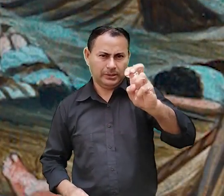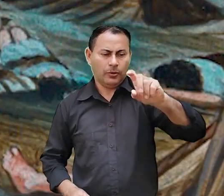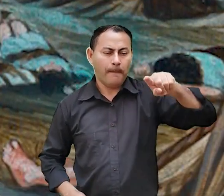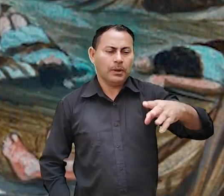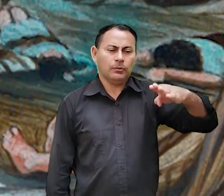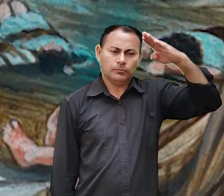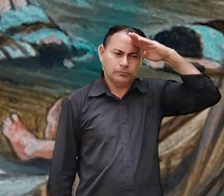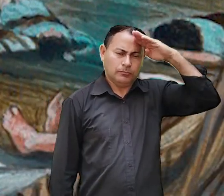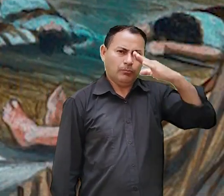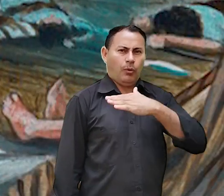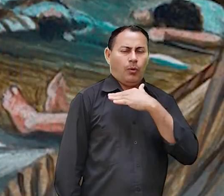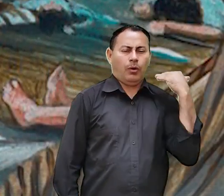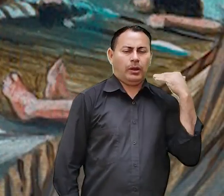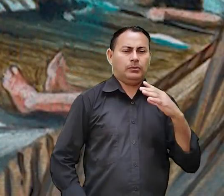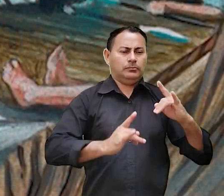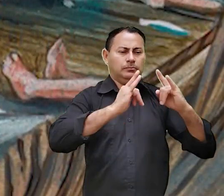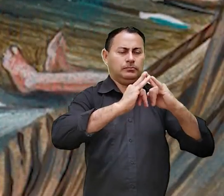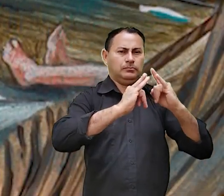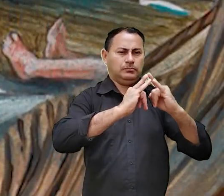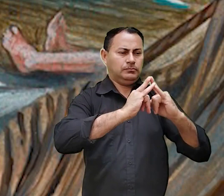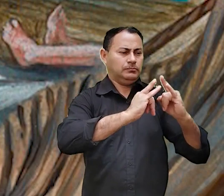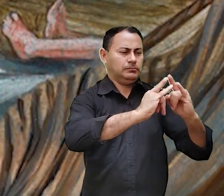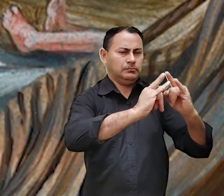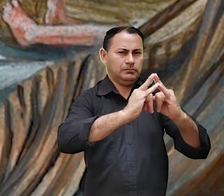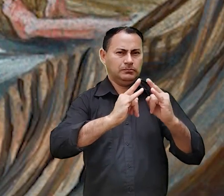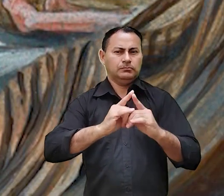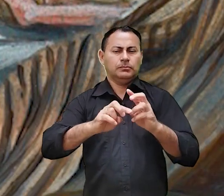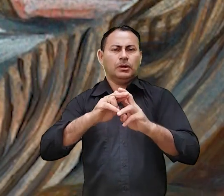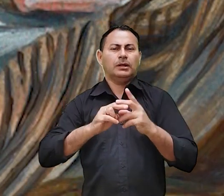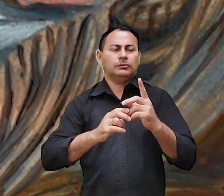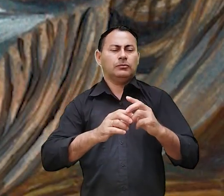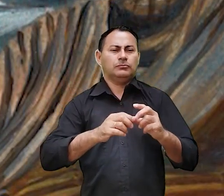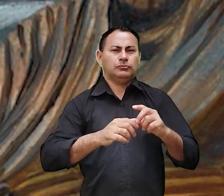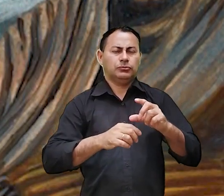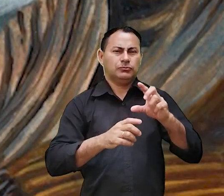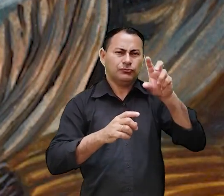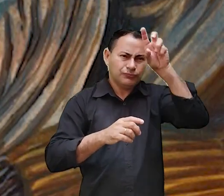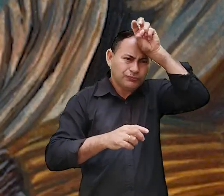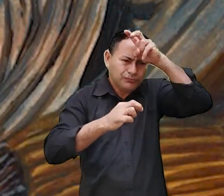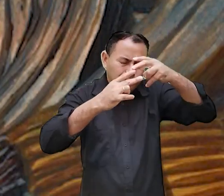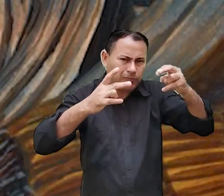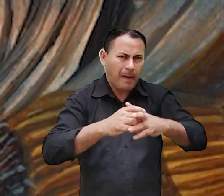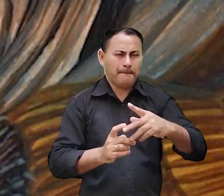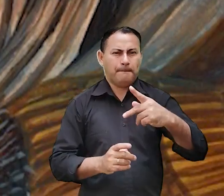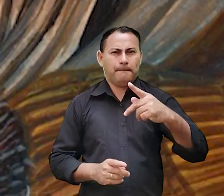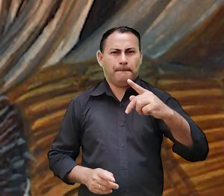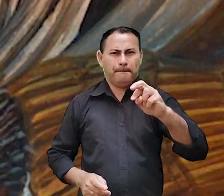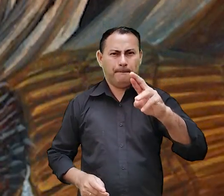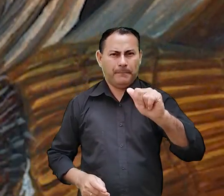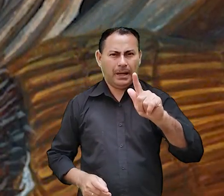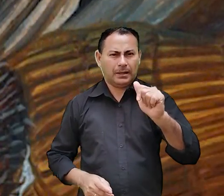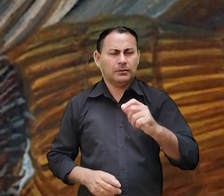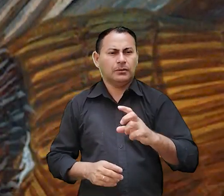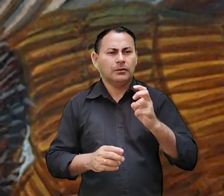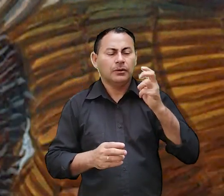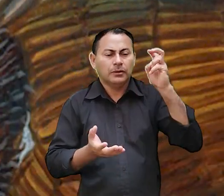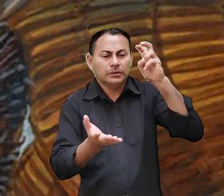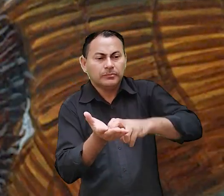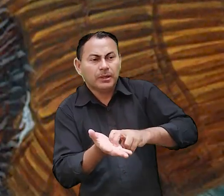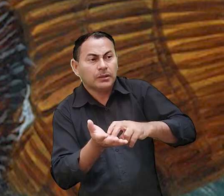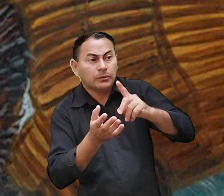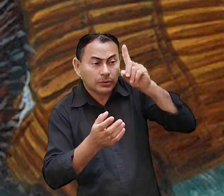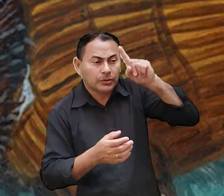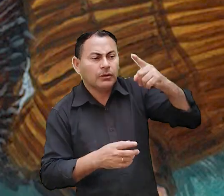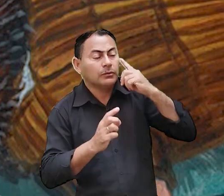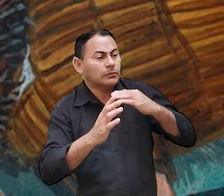185.000 soldados morreram no acampamento assírio por causa de uma praga na manhã seguinte Quando viram